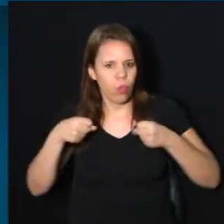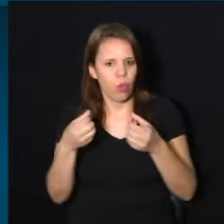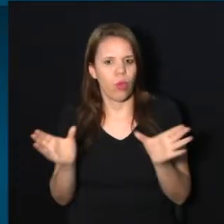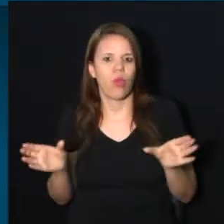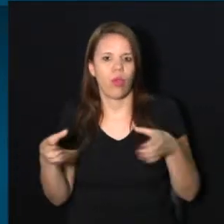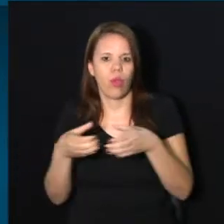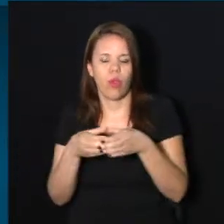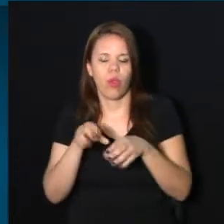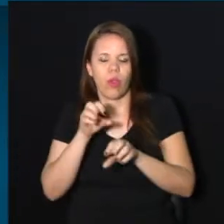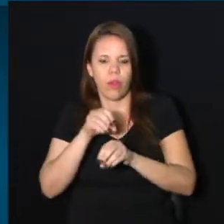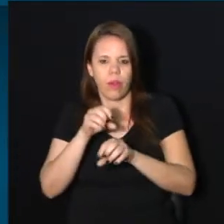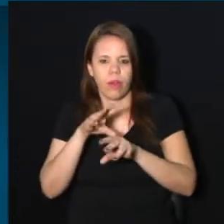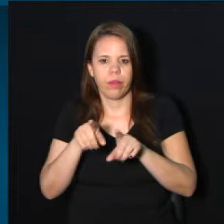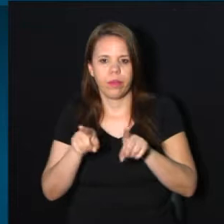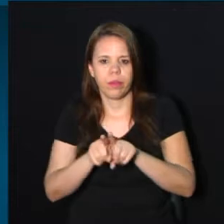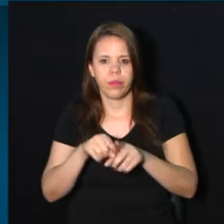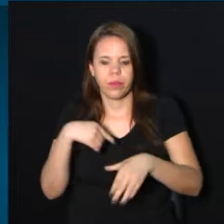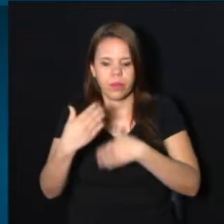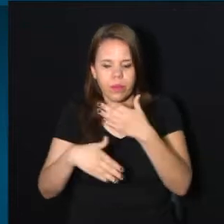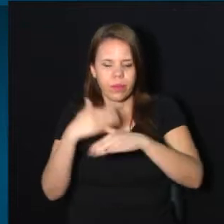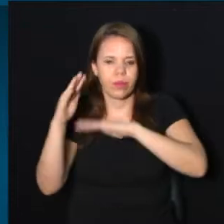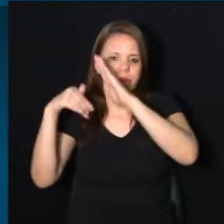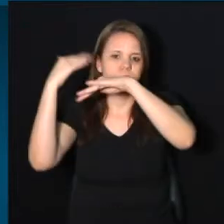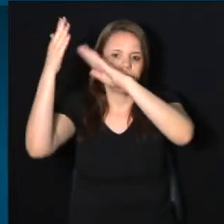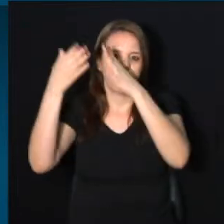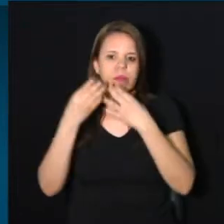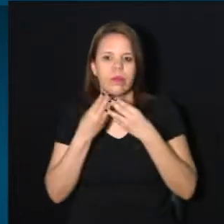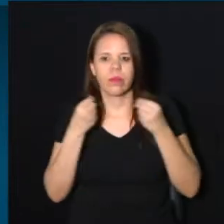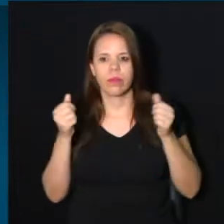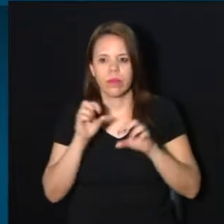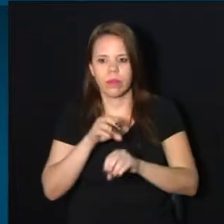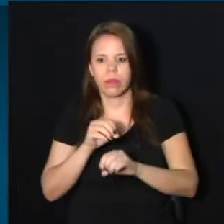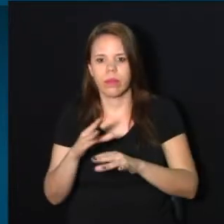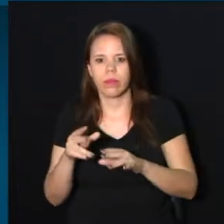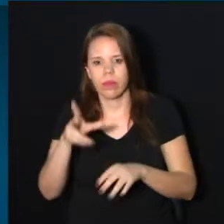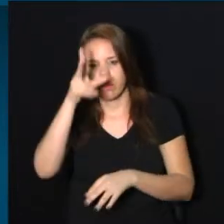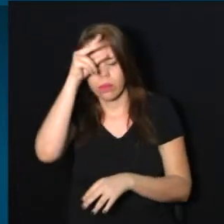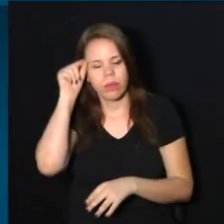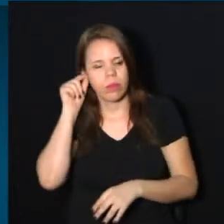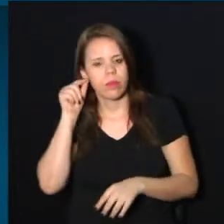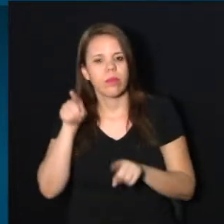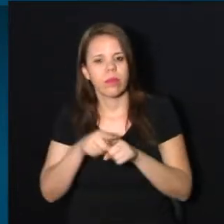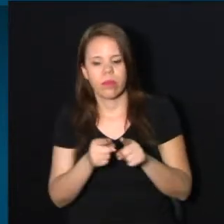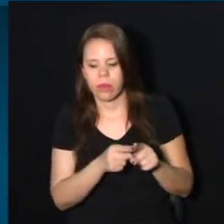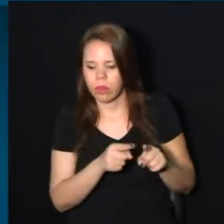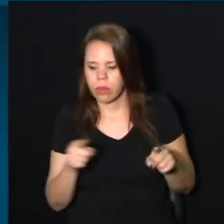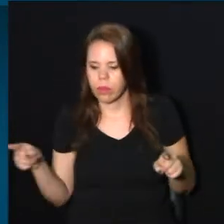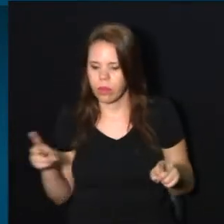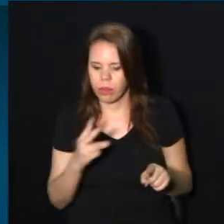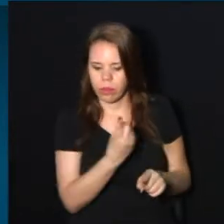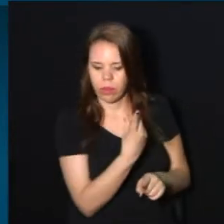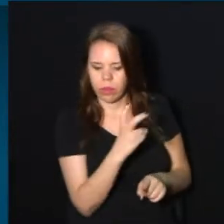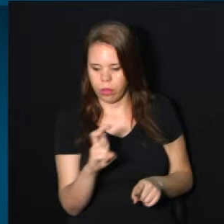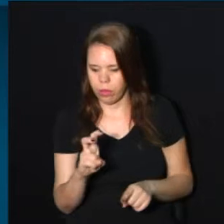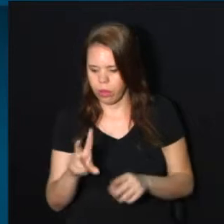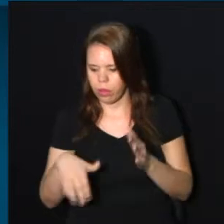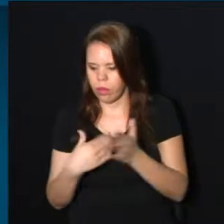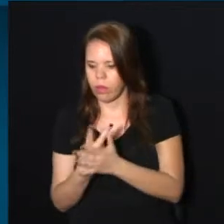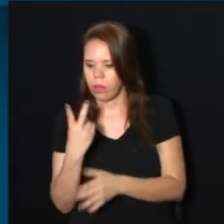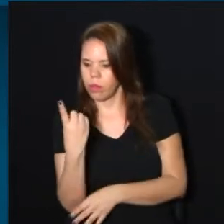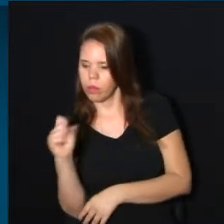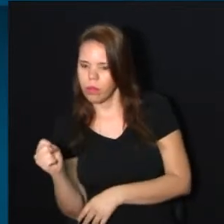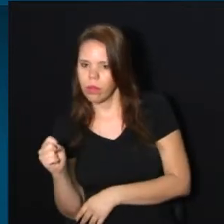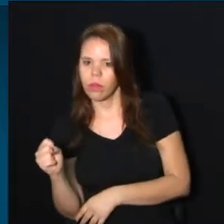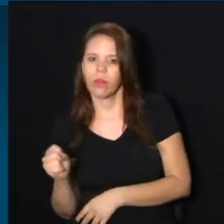da categoria e à consequente evolução na qualidade da educação municipal no período de 2015 a 2018.